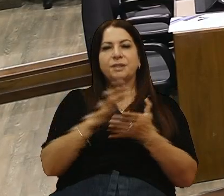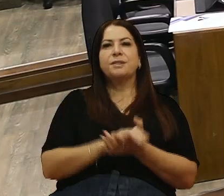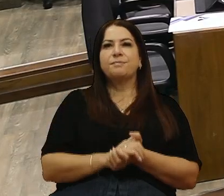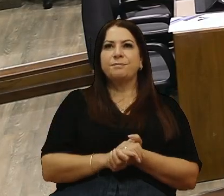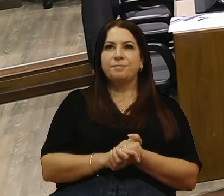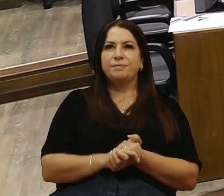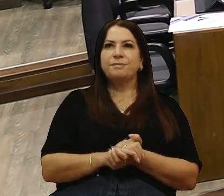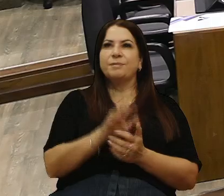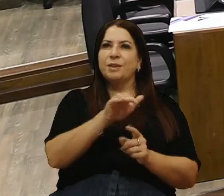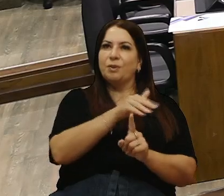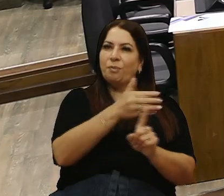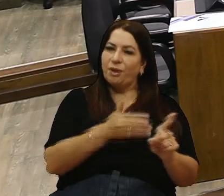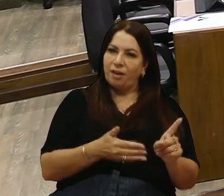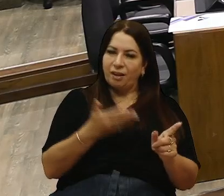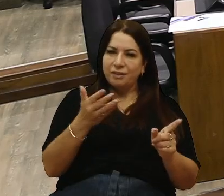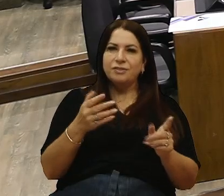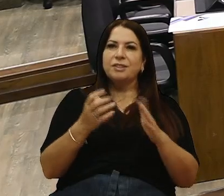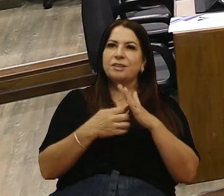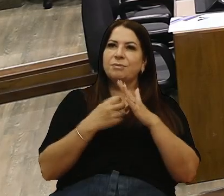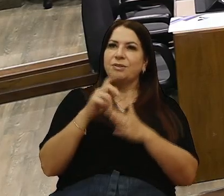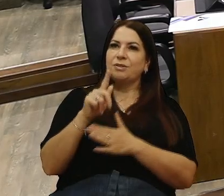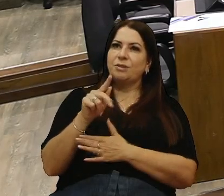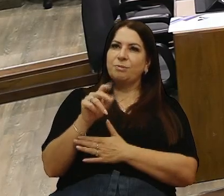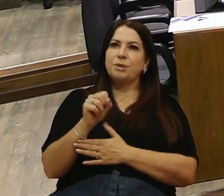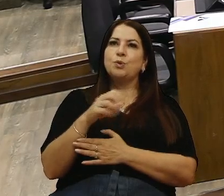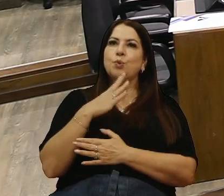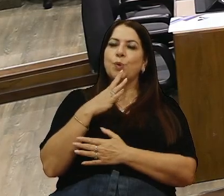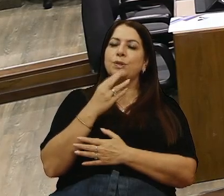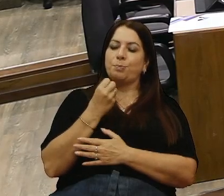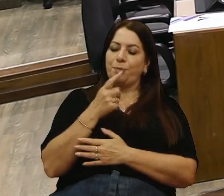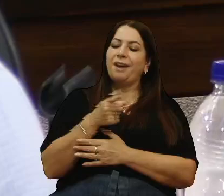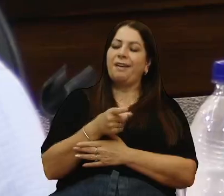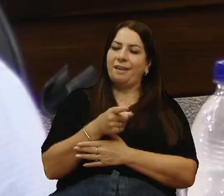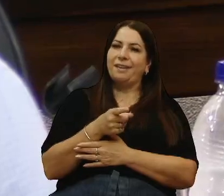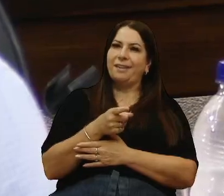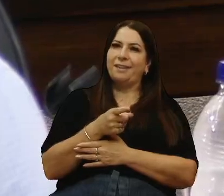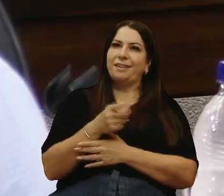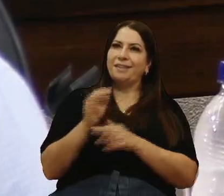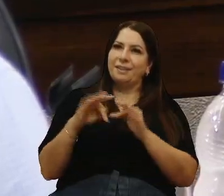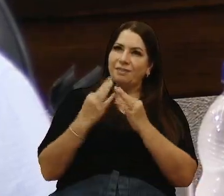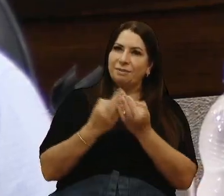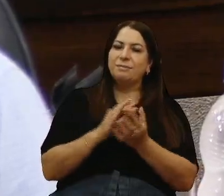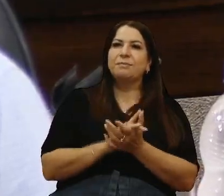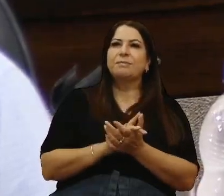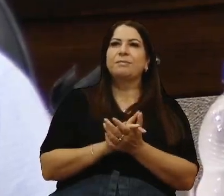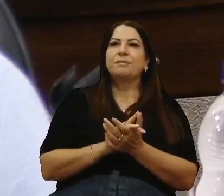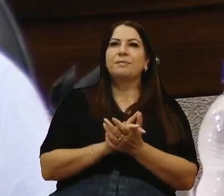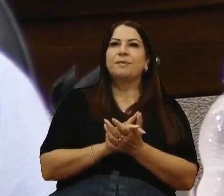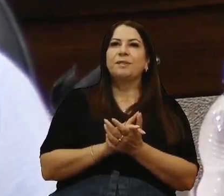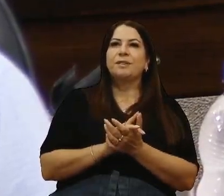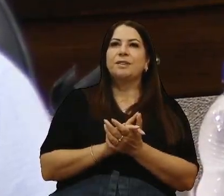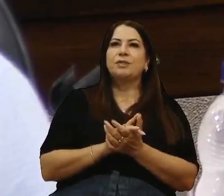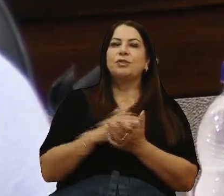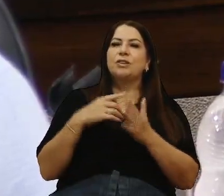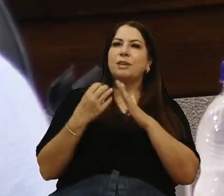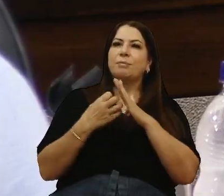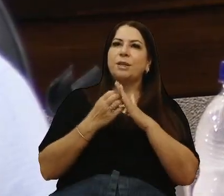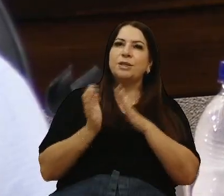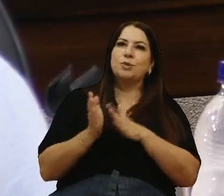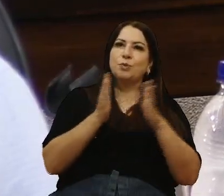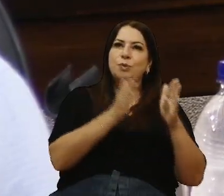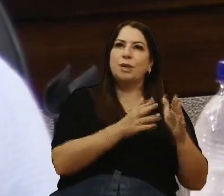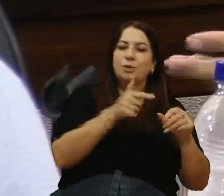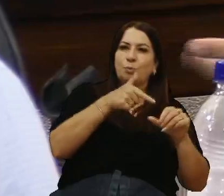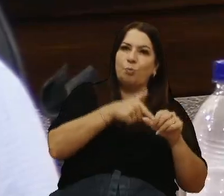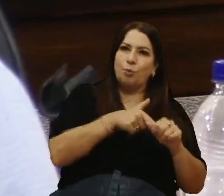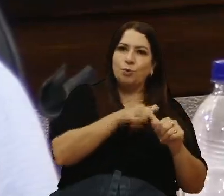essa homenagem, né, à empresa GPS. Conheço muito bem essa família, né, desde quando tinha a empresa do lado do